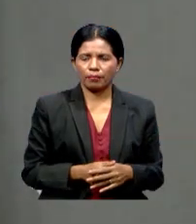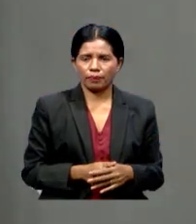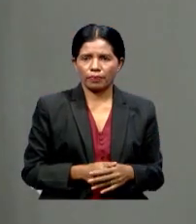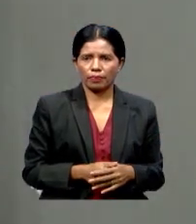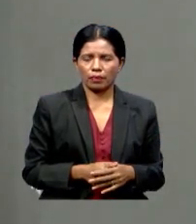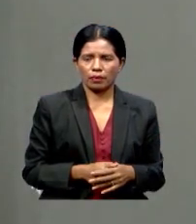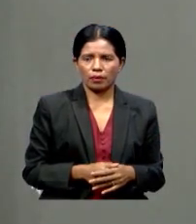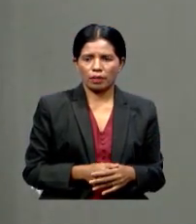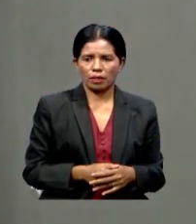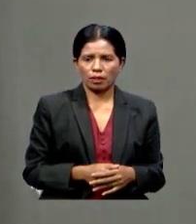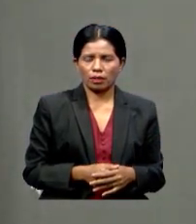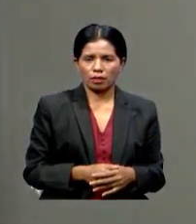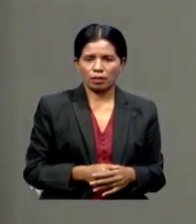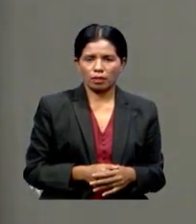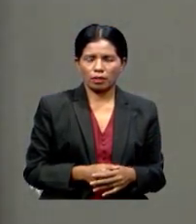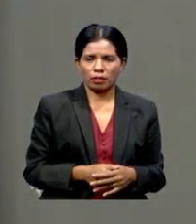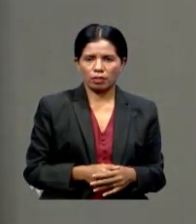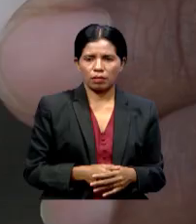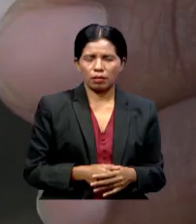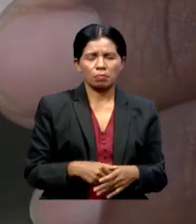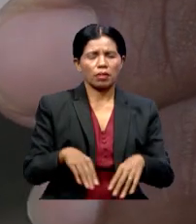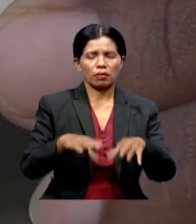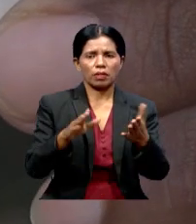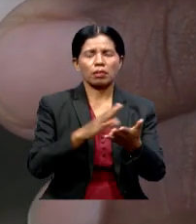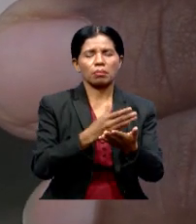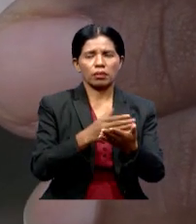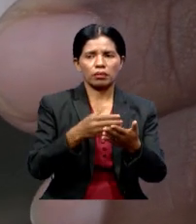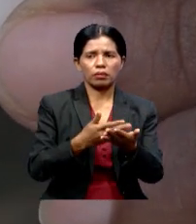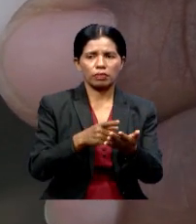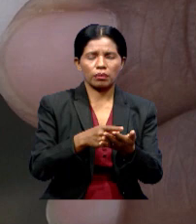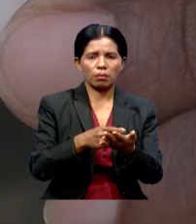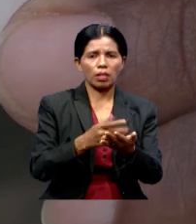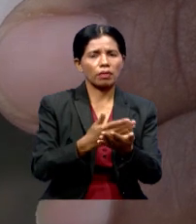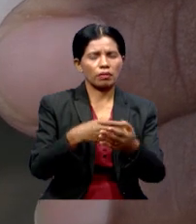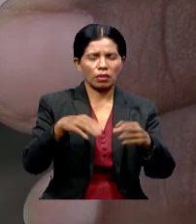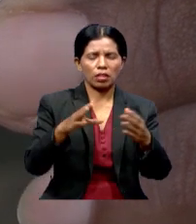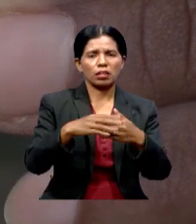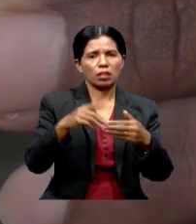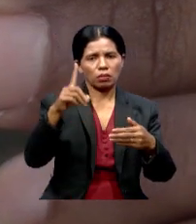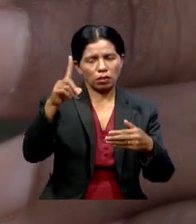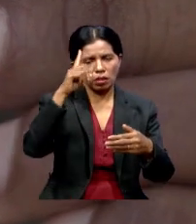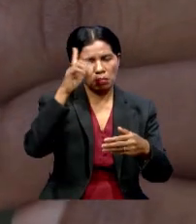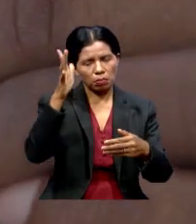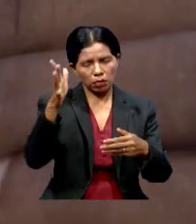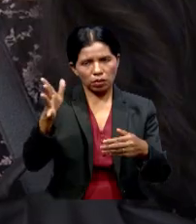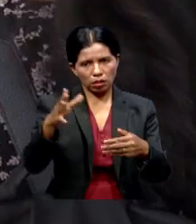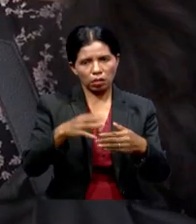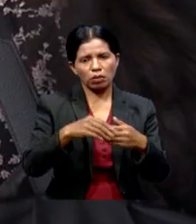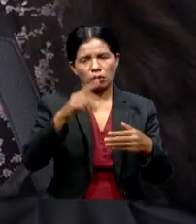sa klinika balu 15 balu